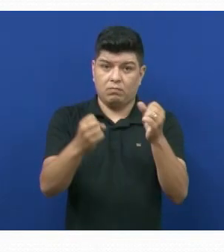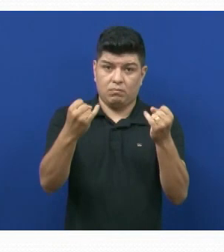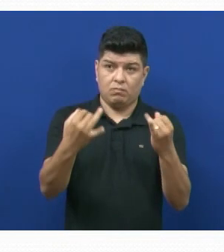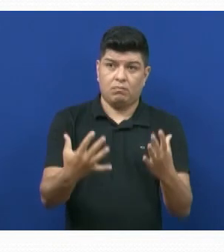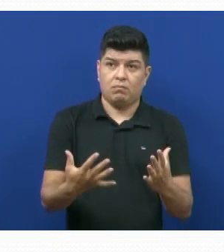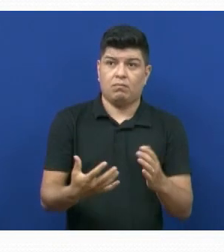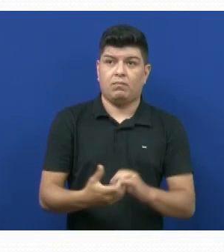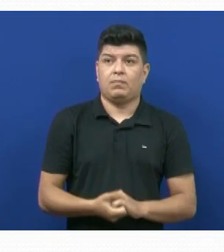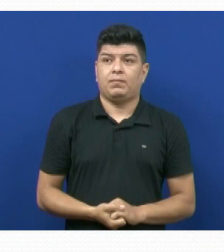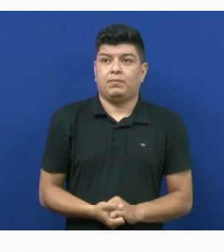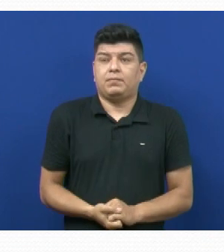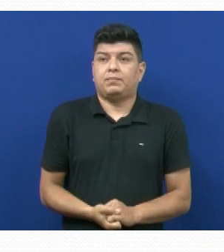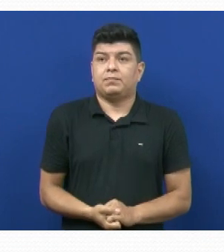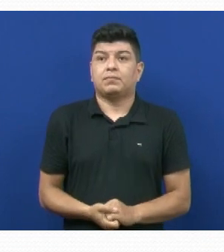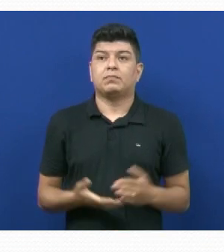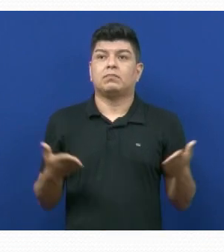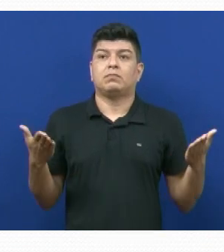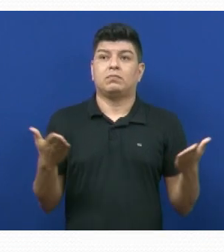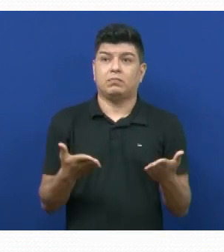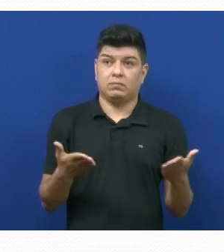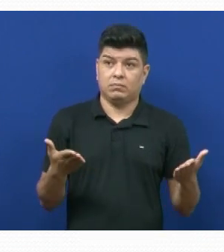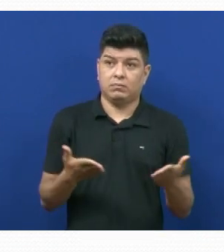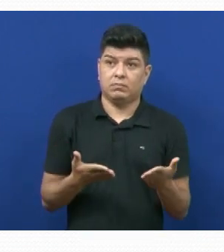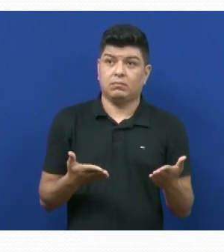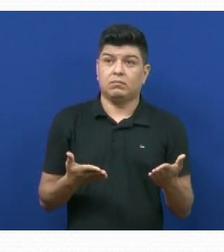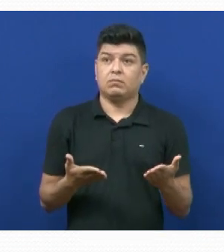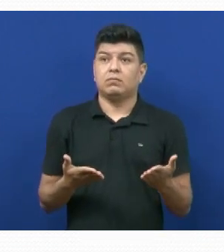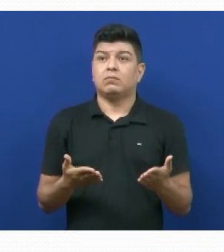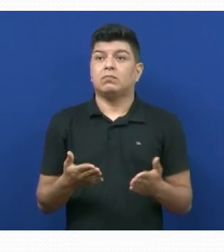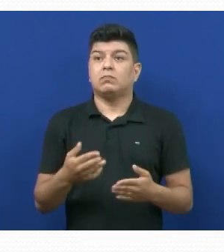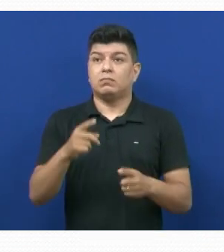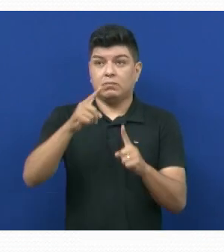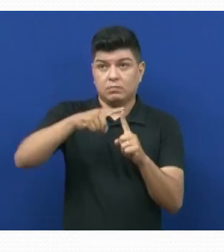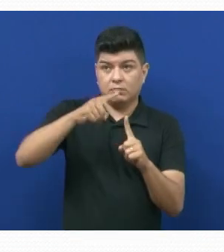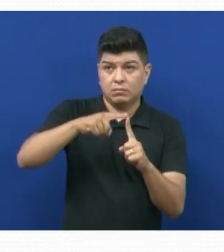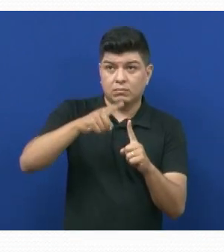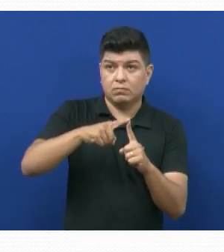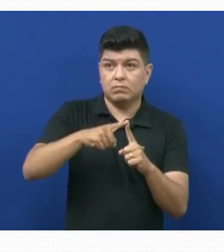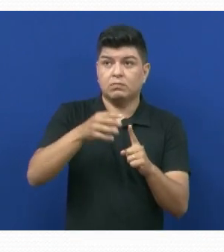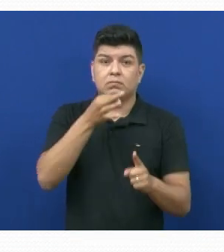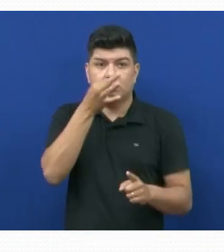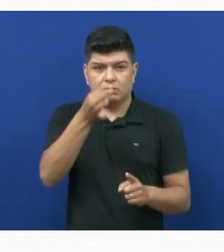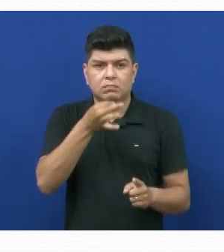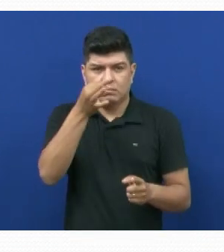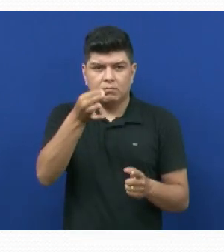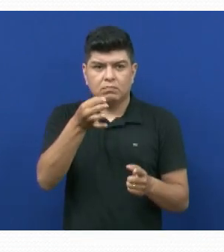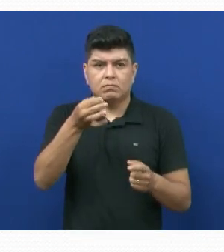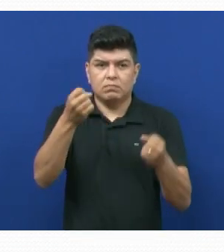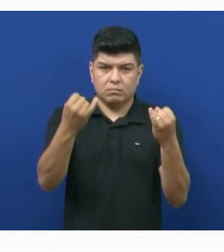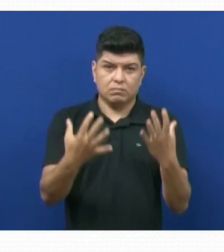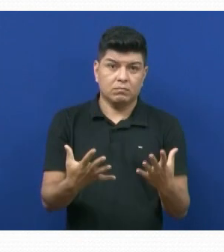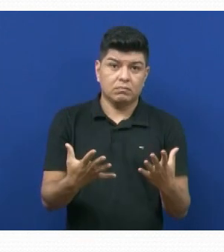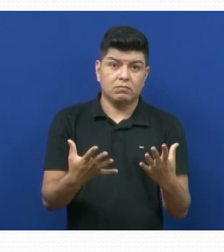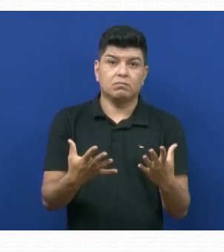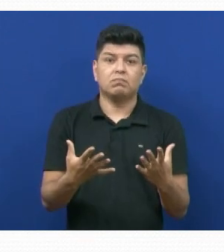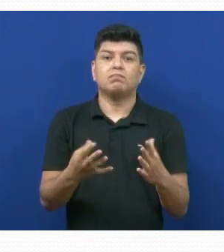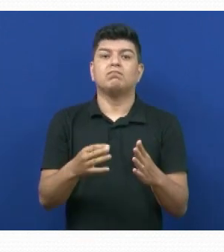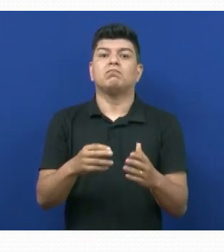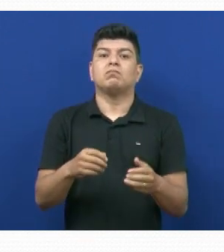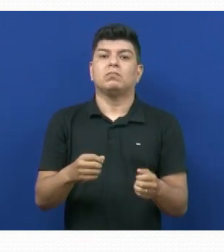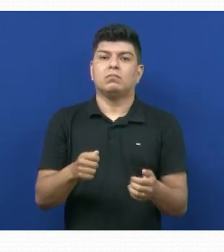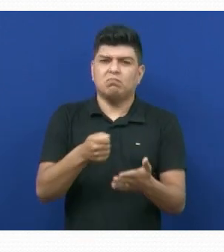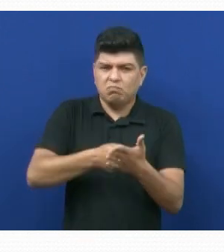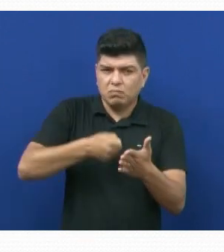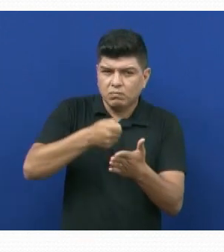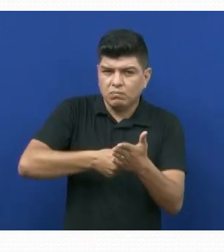descritivo. E agora, o tipo dissertativo argumentativo. Esse tipo textual é muito